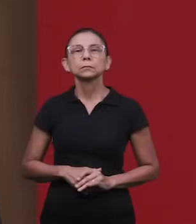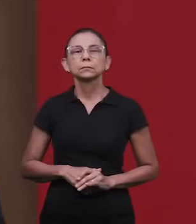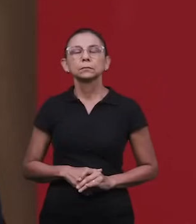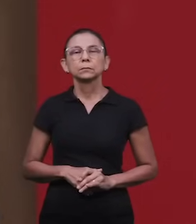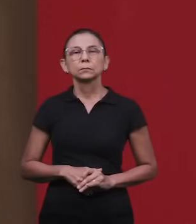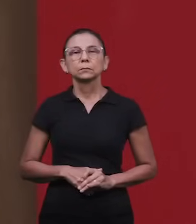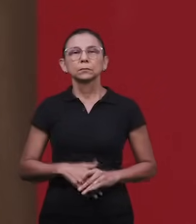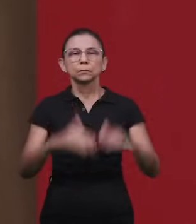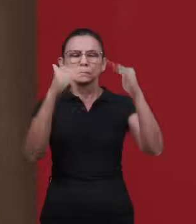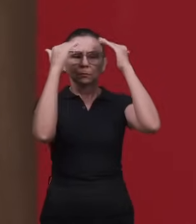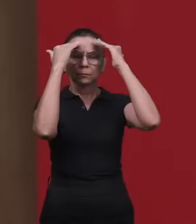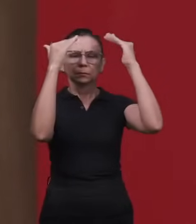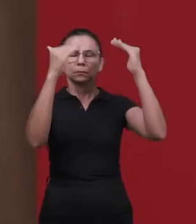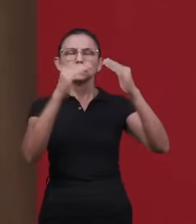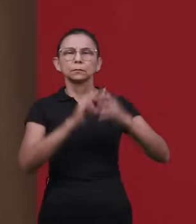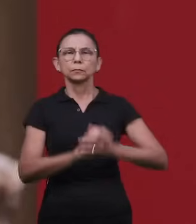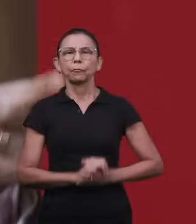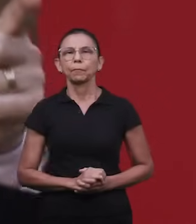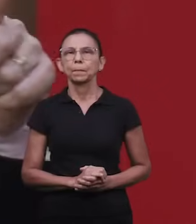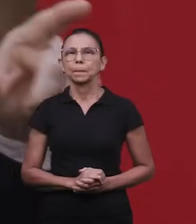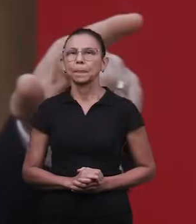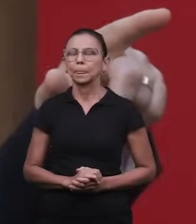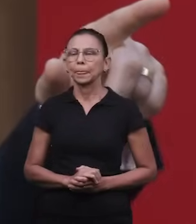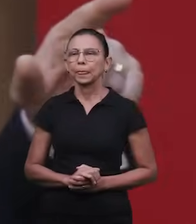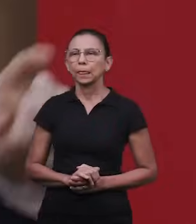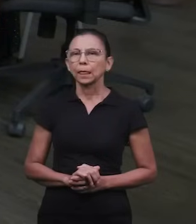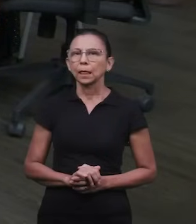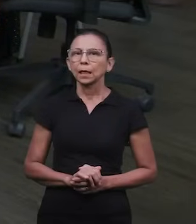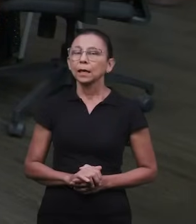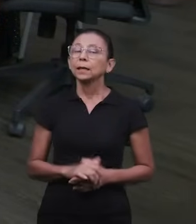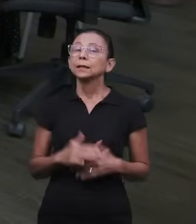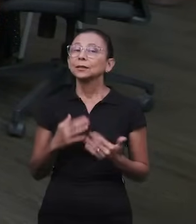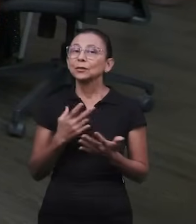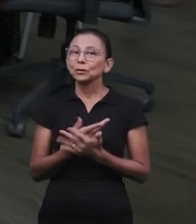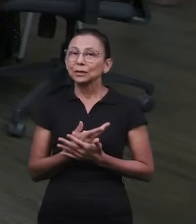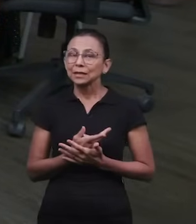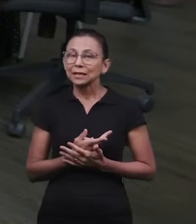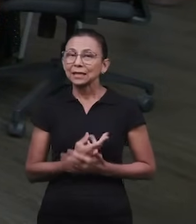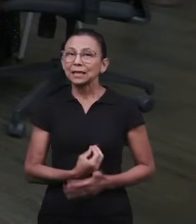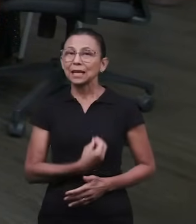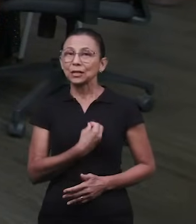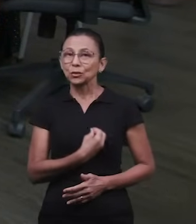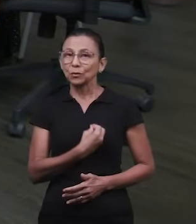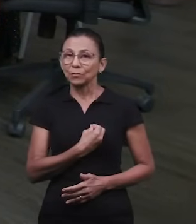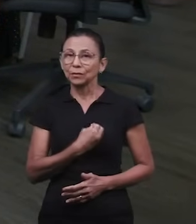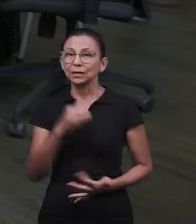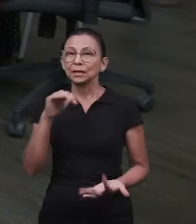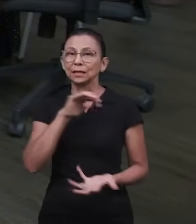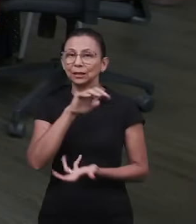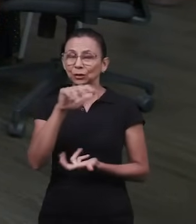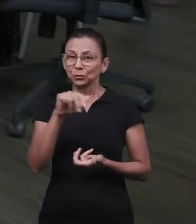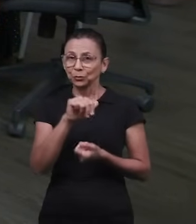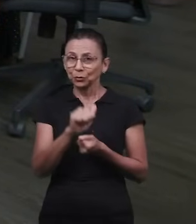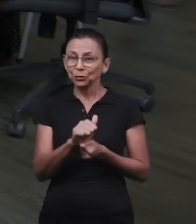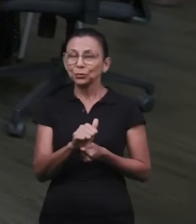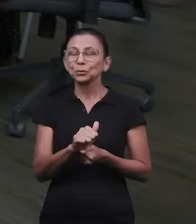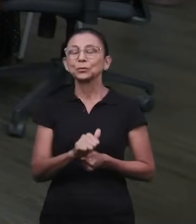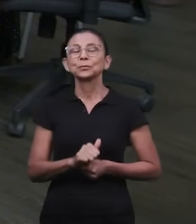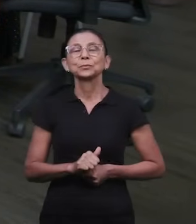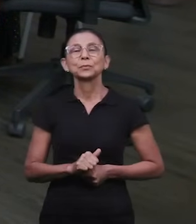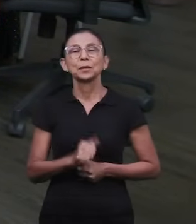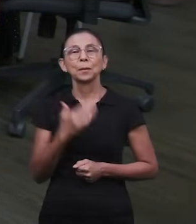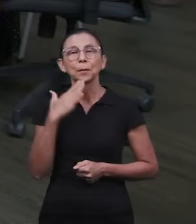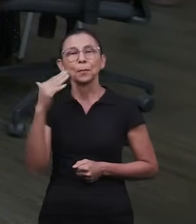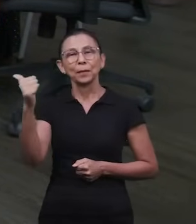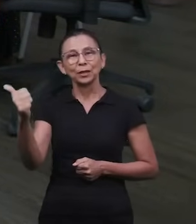se você fizer isso, os seus dias vão ser prolongados na terra. Ou seja, tu tem uma promessa em cima disso aí. E isso é